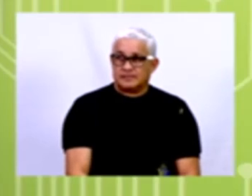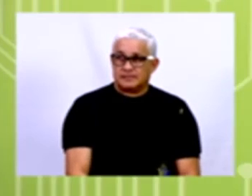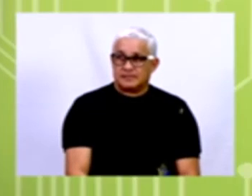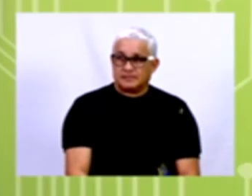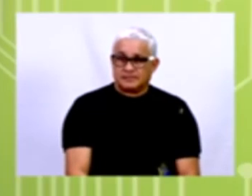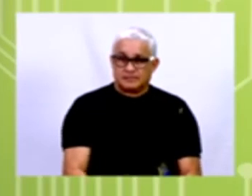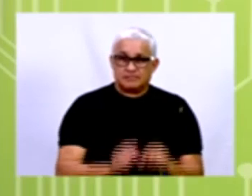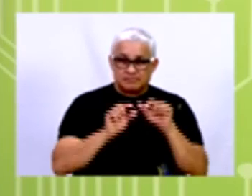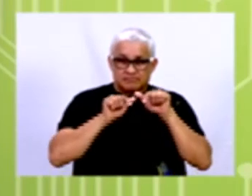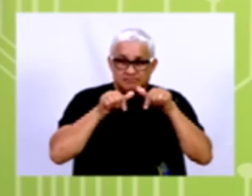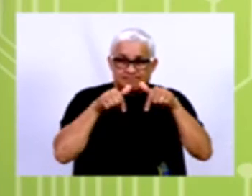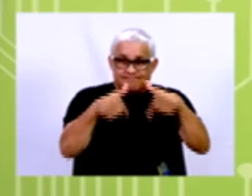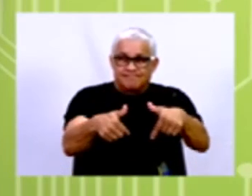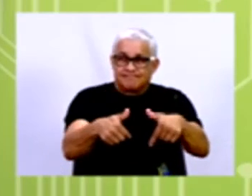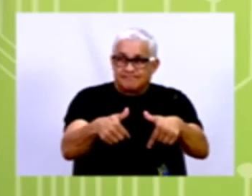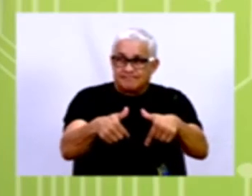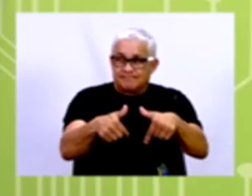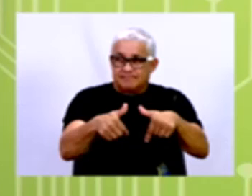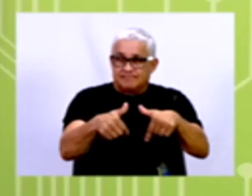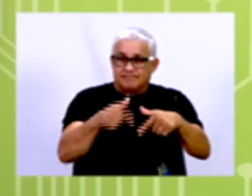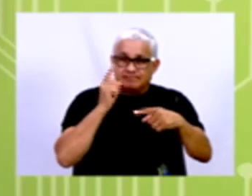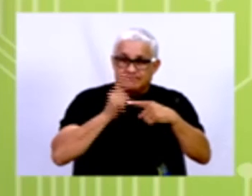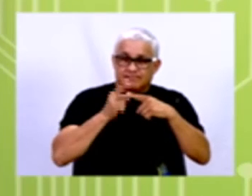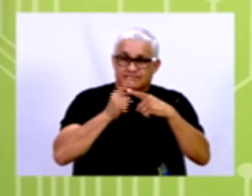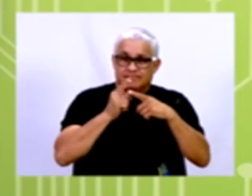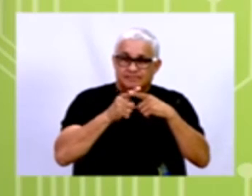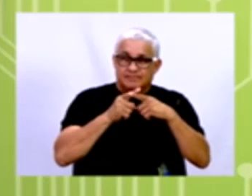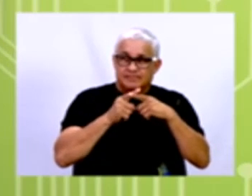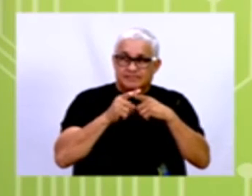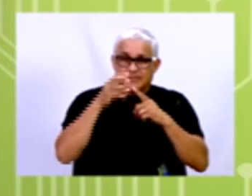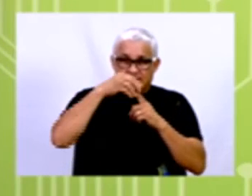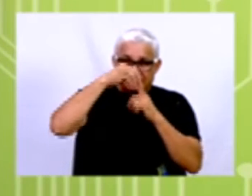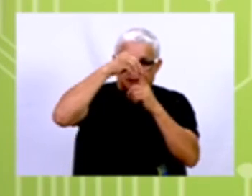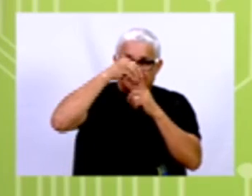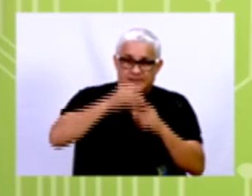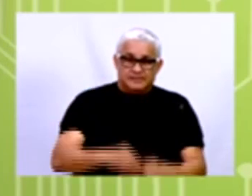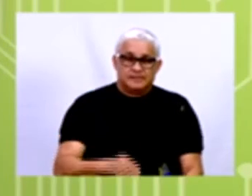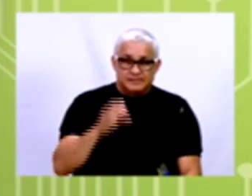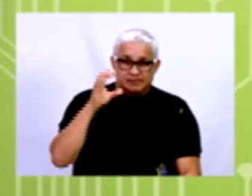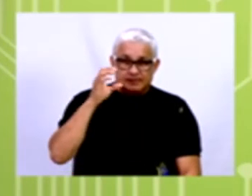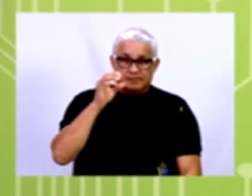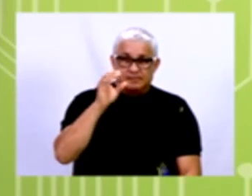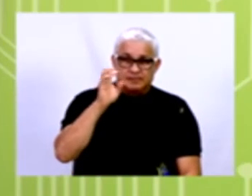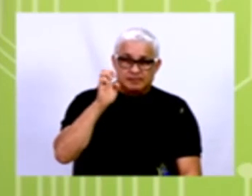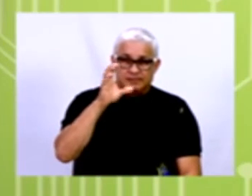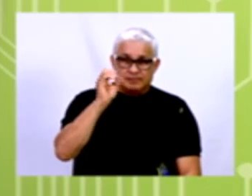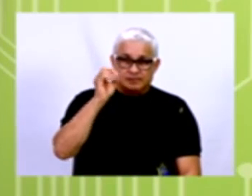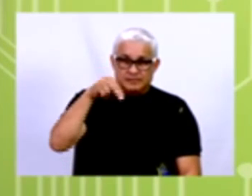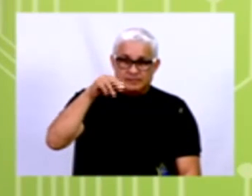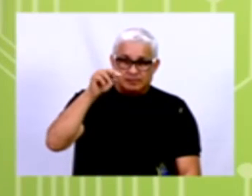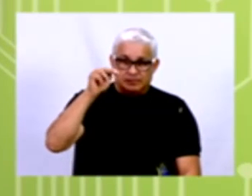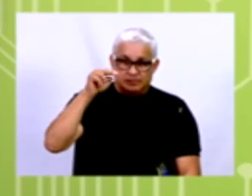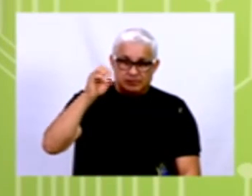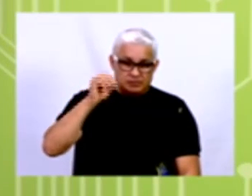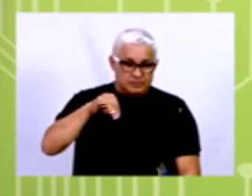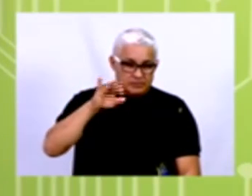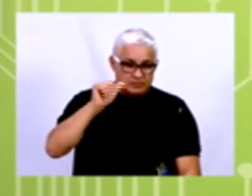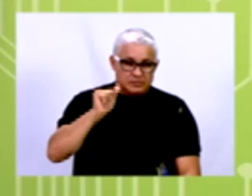reforçar esse ponto porque ele é fundamental. A ciência econômica considera que todo